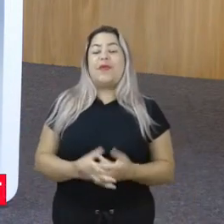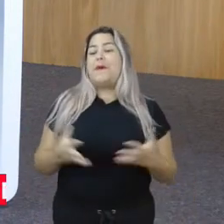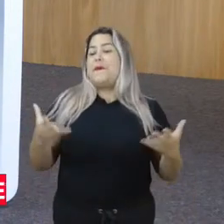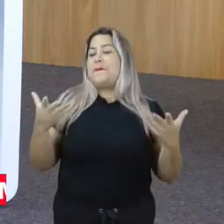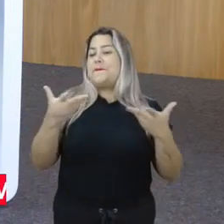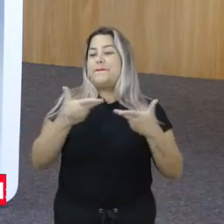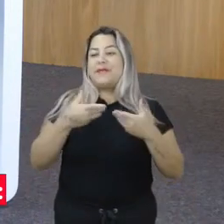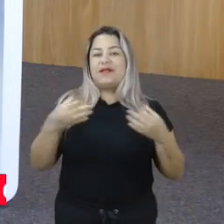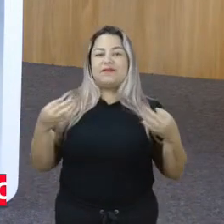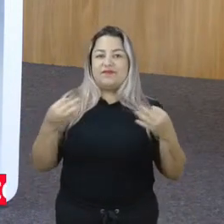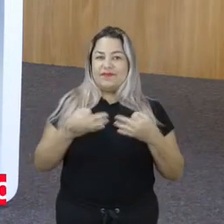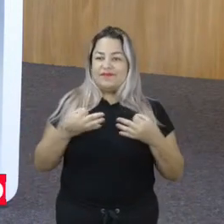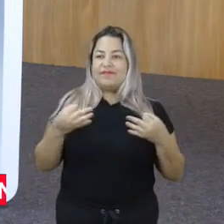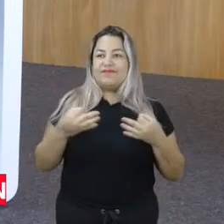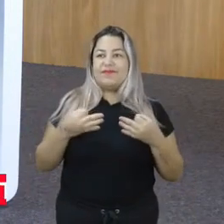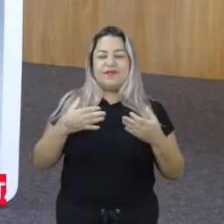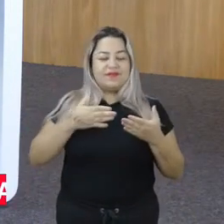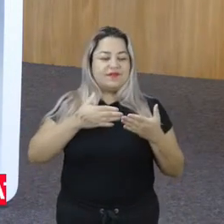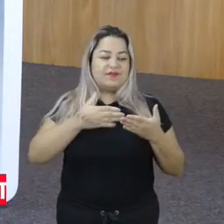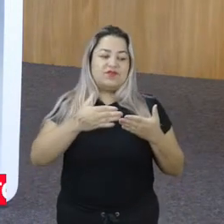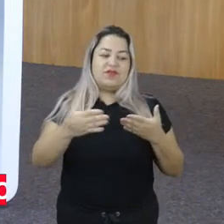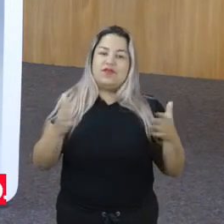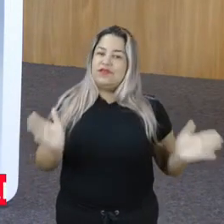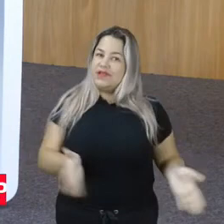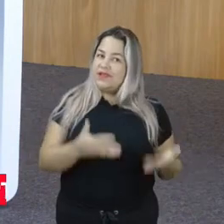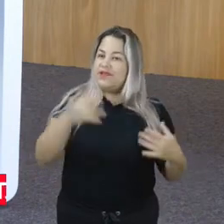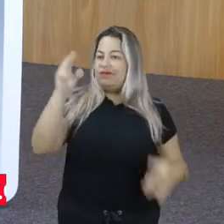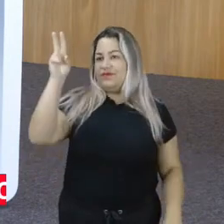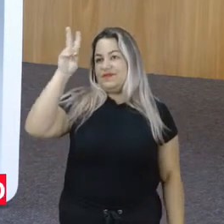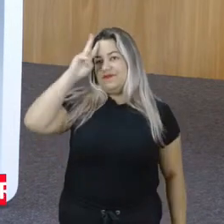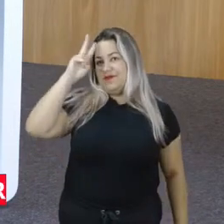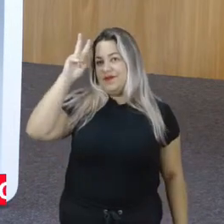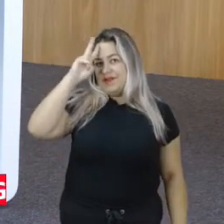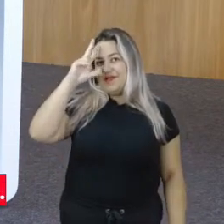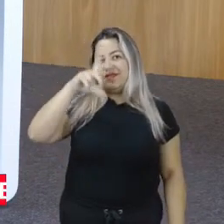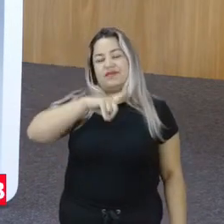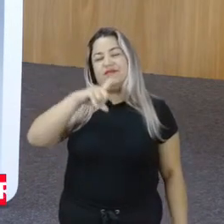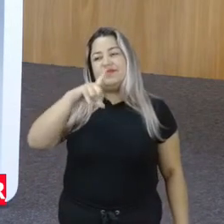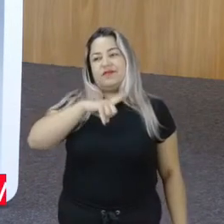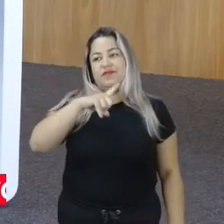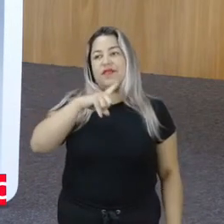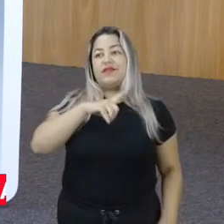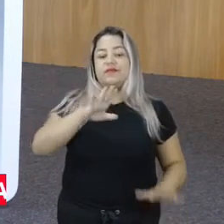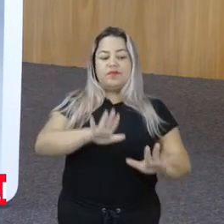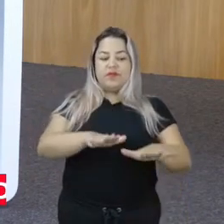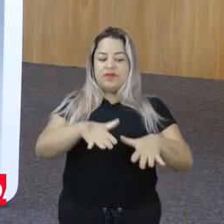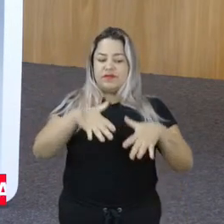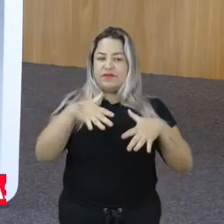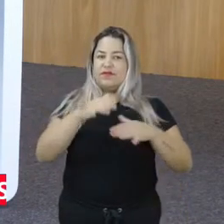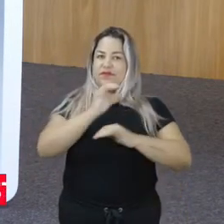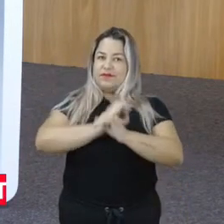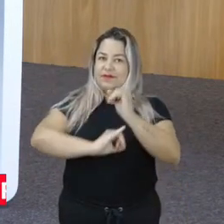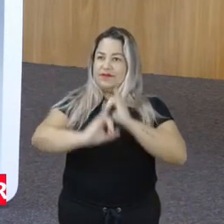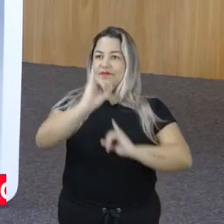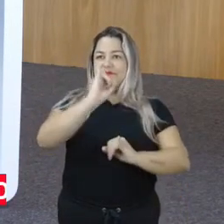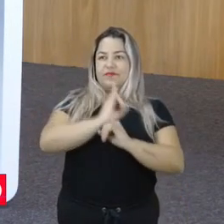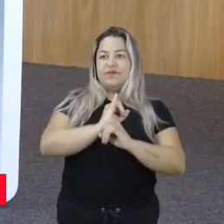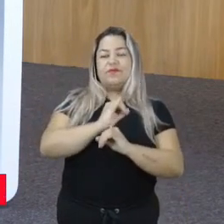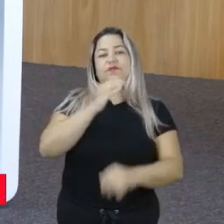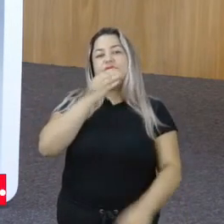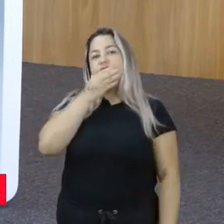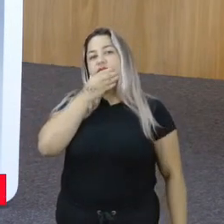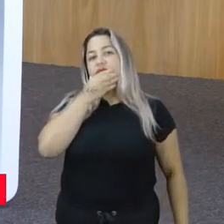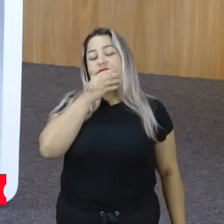Maravilha, a gente está aí, pontapé inicial. Segunda-feira tem essa plenária online aí, né, com a